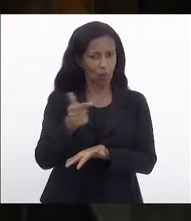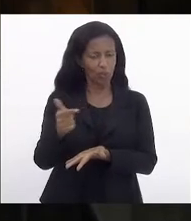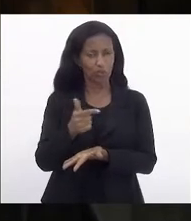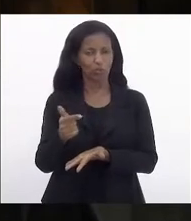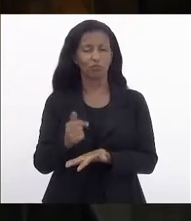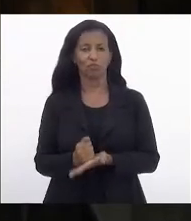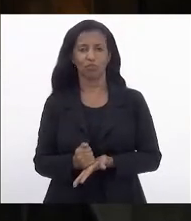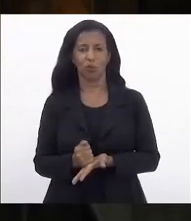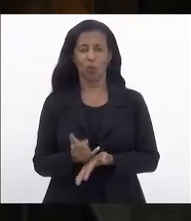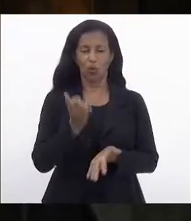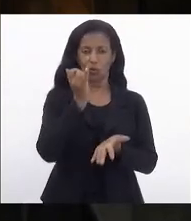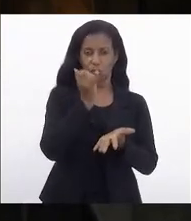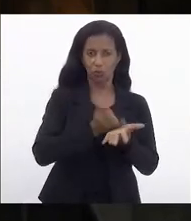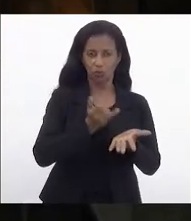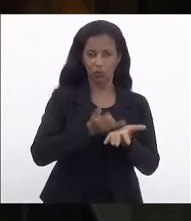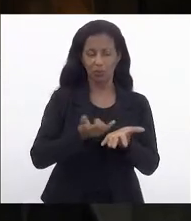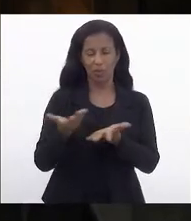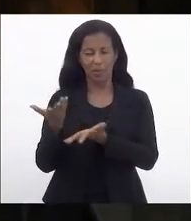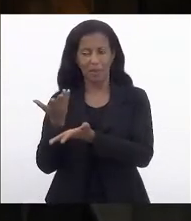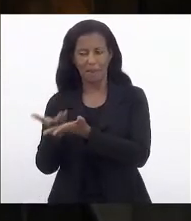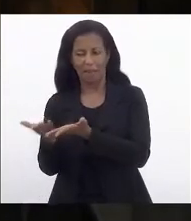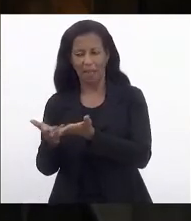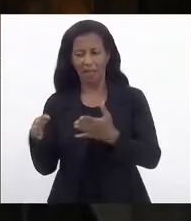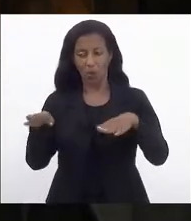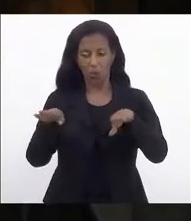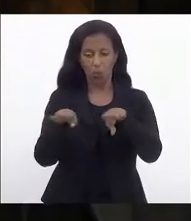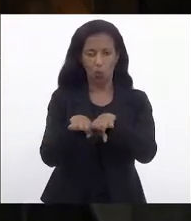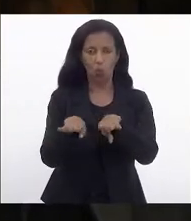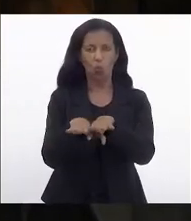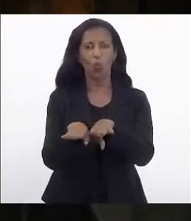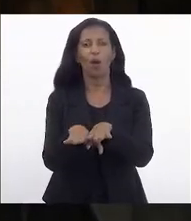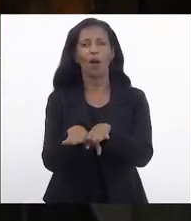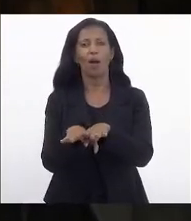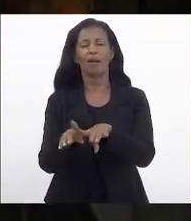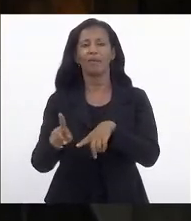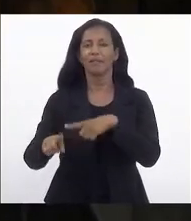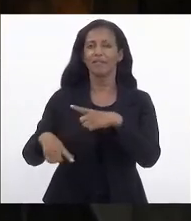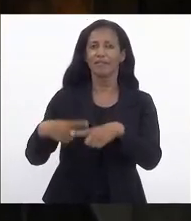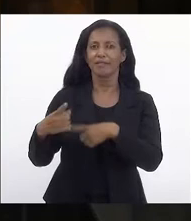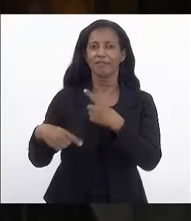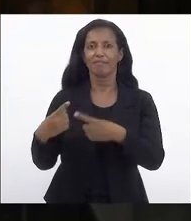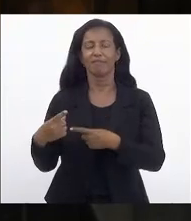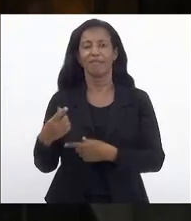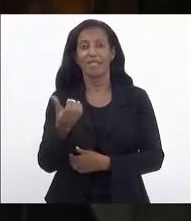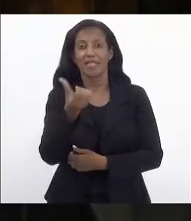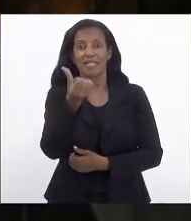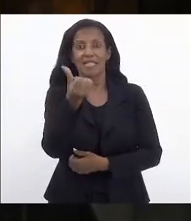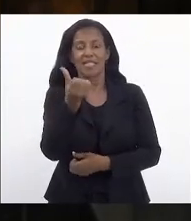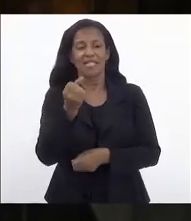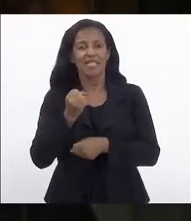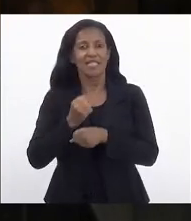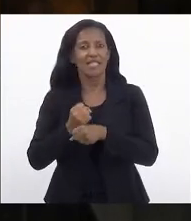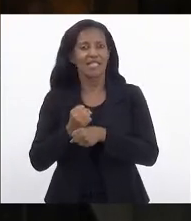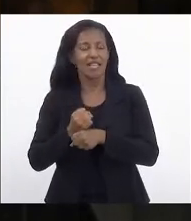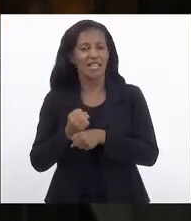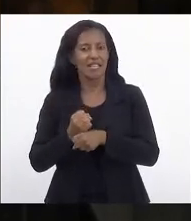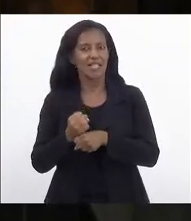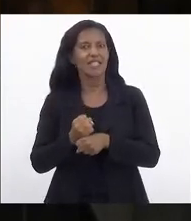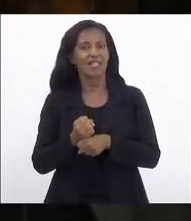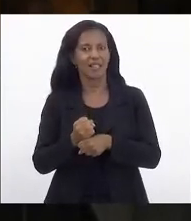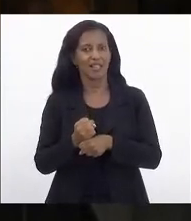receita e despesa empatam depois de seis anos dando